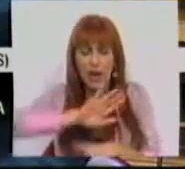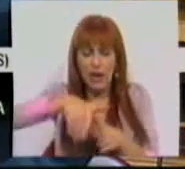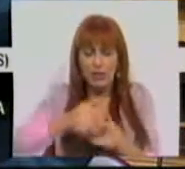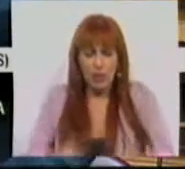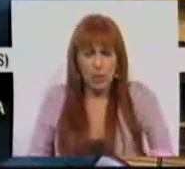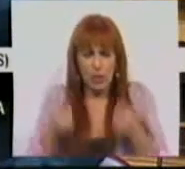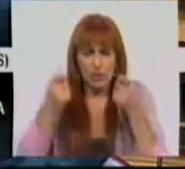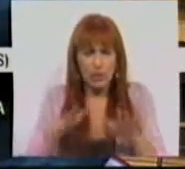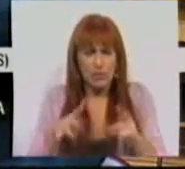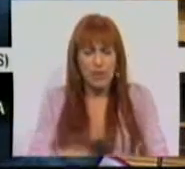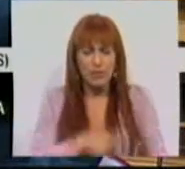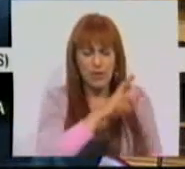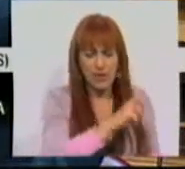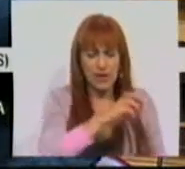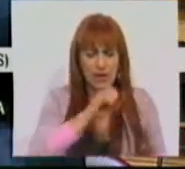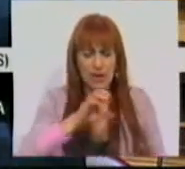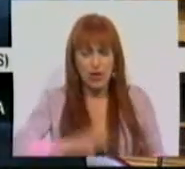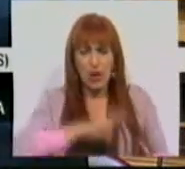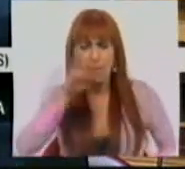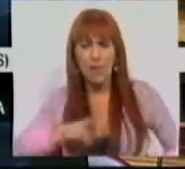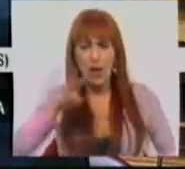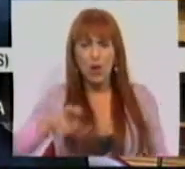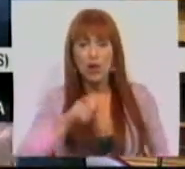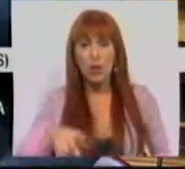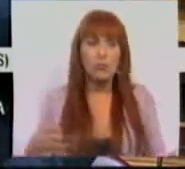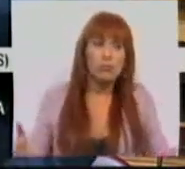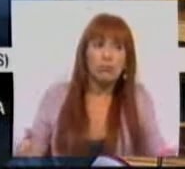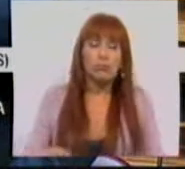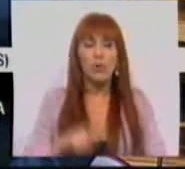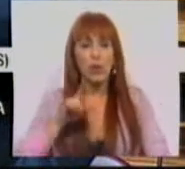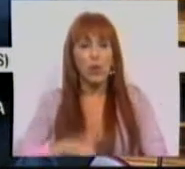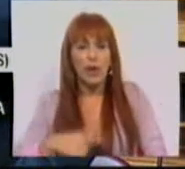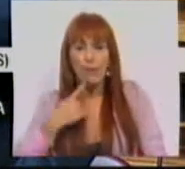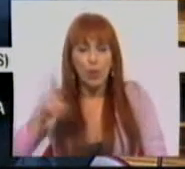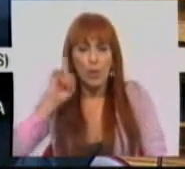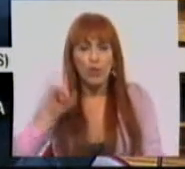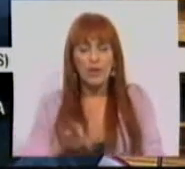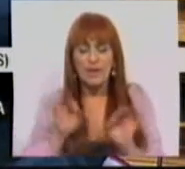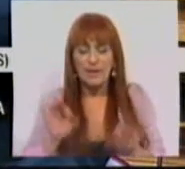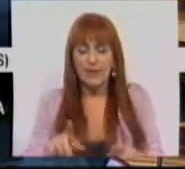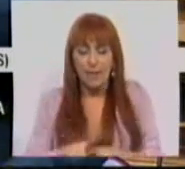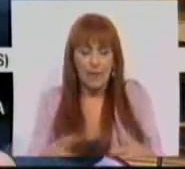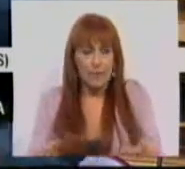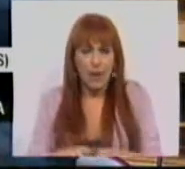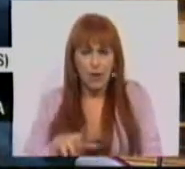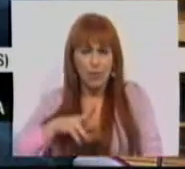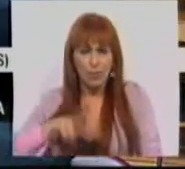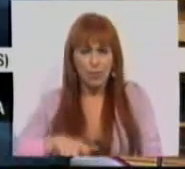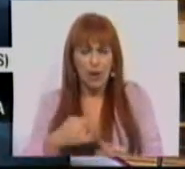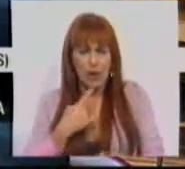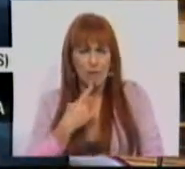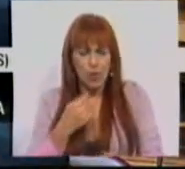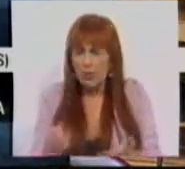um investimento de cerca de 300 milhões de euros, bom, num momento tão importante e tão em que o país está